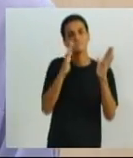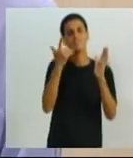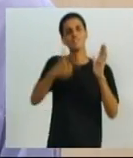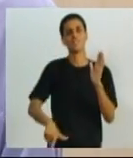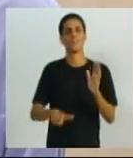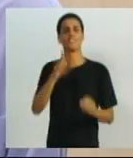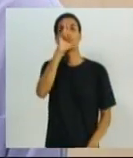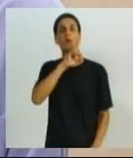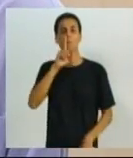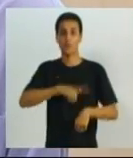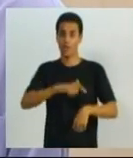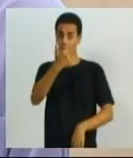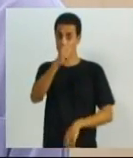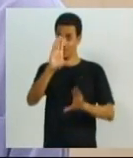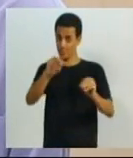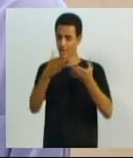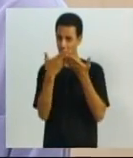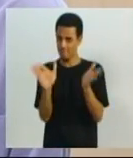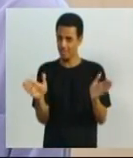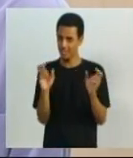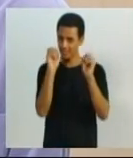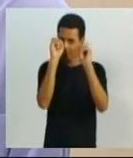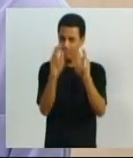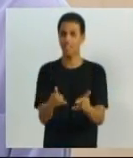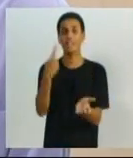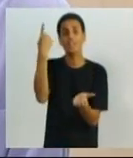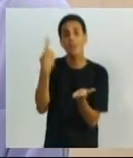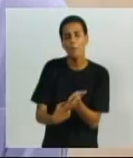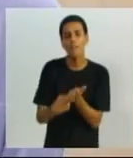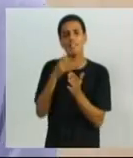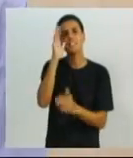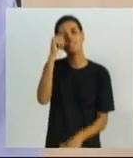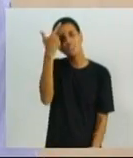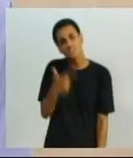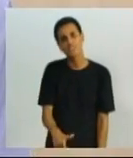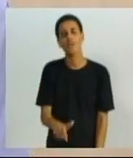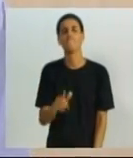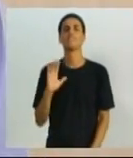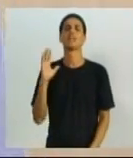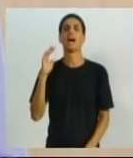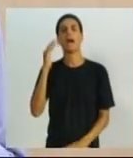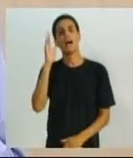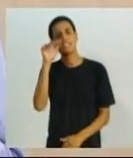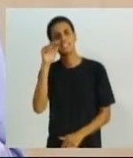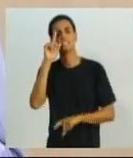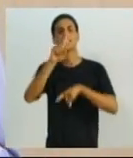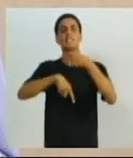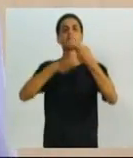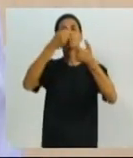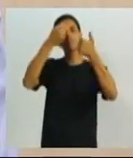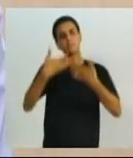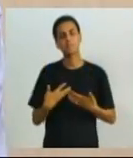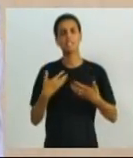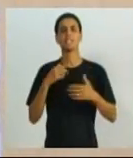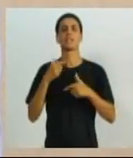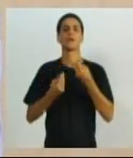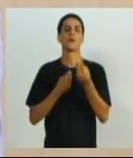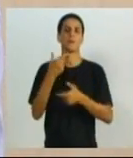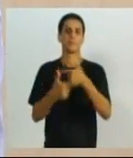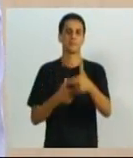às 23 horas, tá, Beto? Tá certo? Tá combinado? O Beto vai assistir e depois ele também nos conta como é que foi o